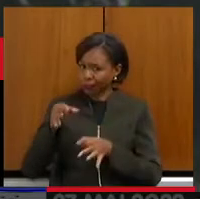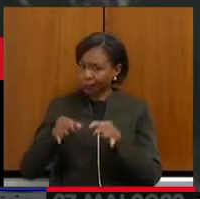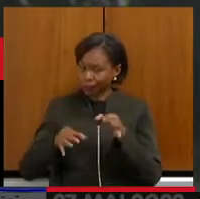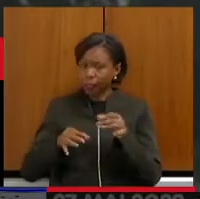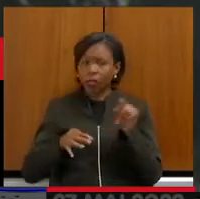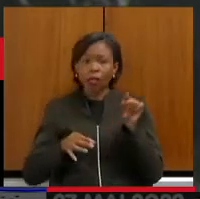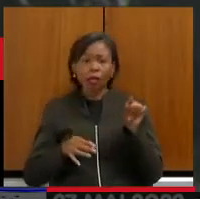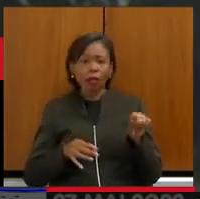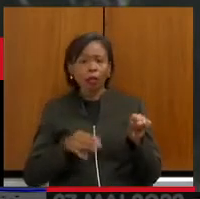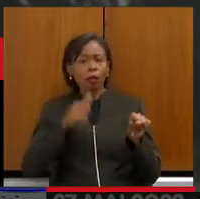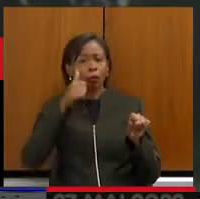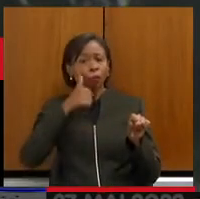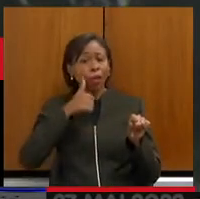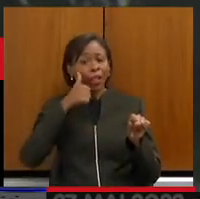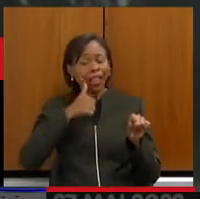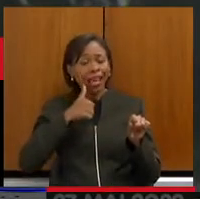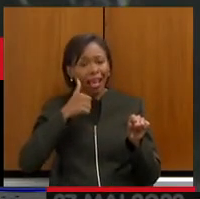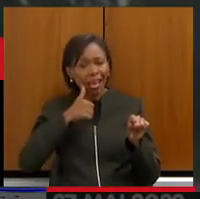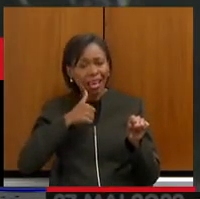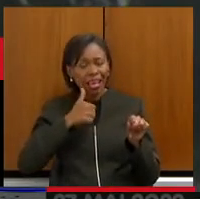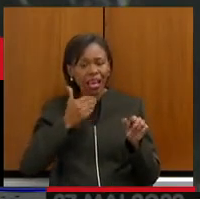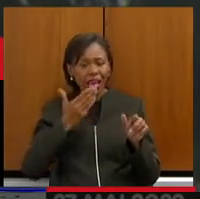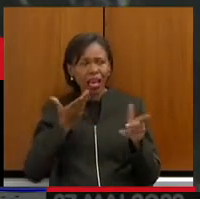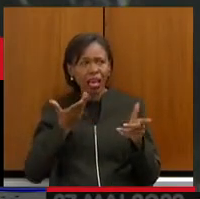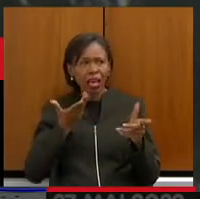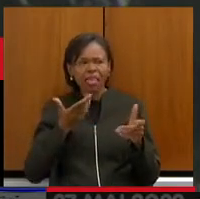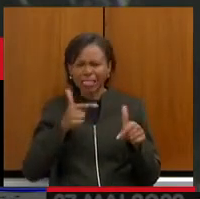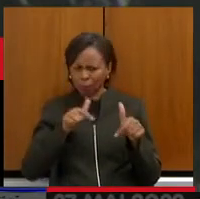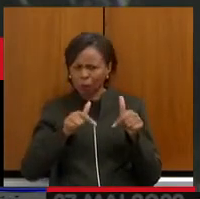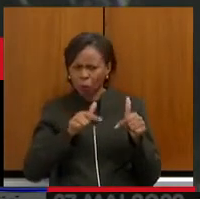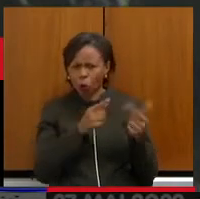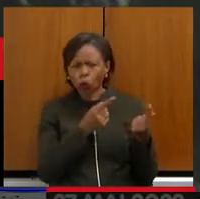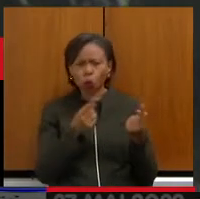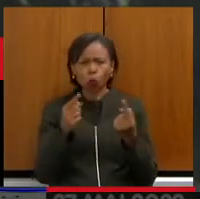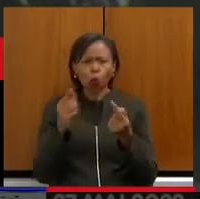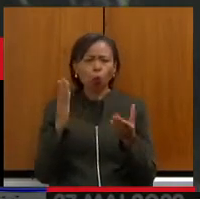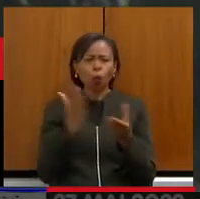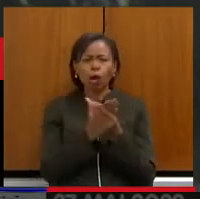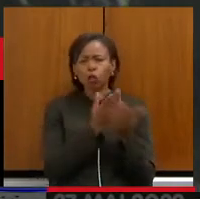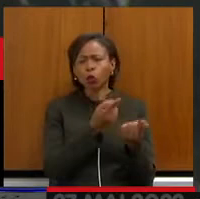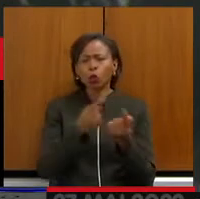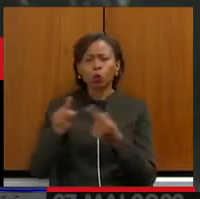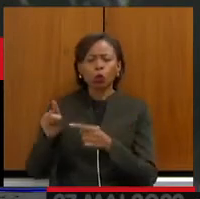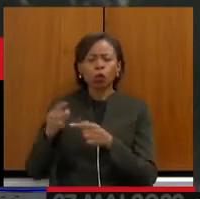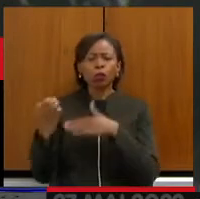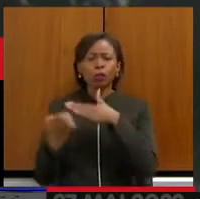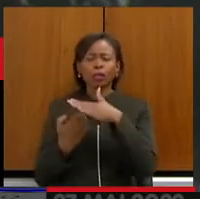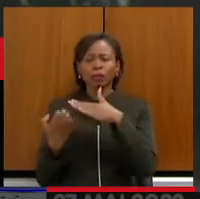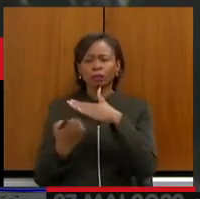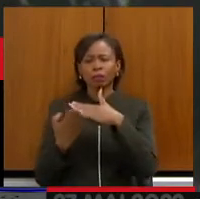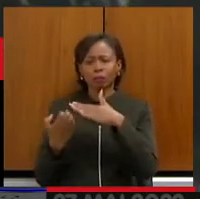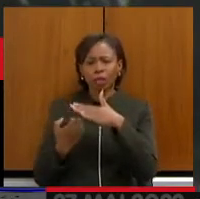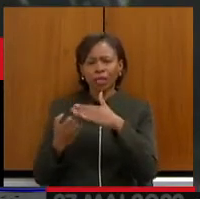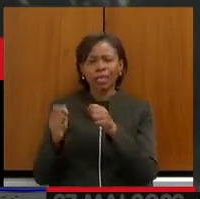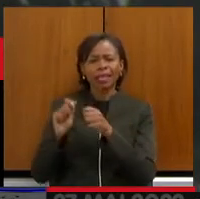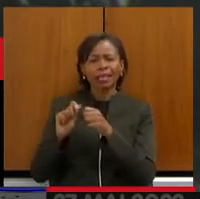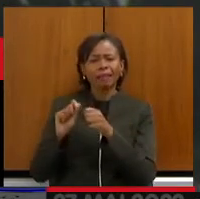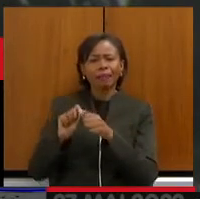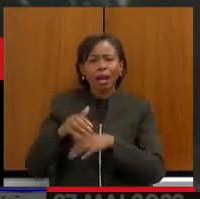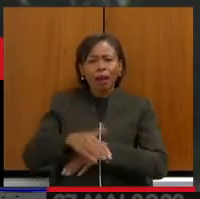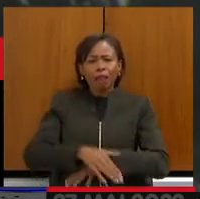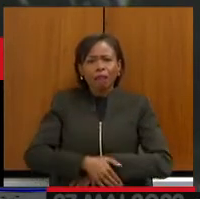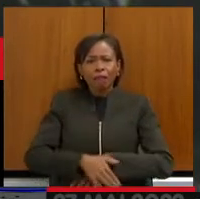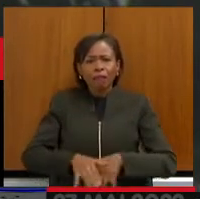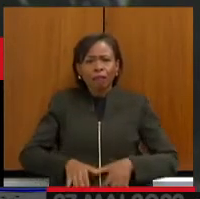trabalhar é contra uma empresa que é produtora uma indústria de fraldas descartáveis